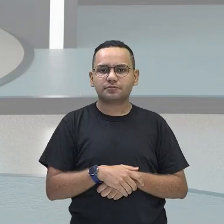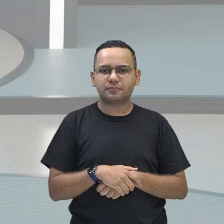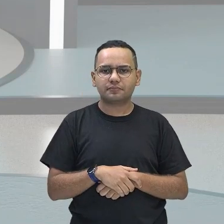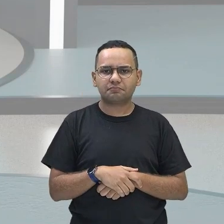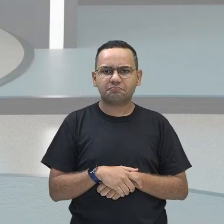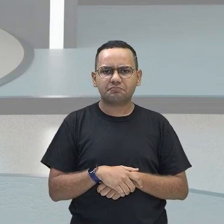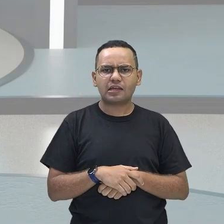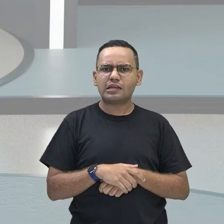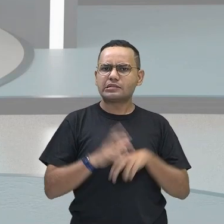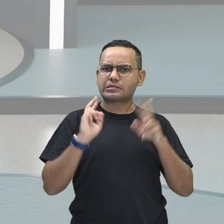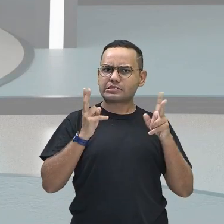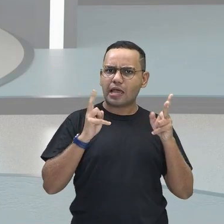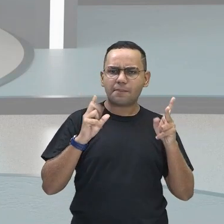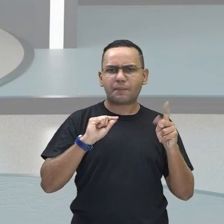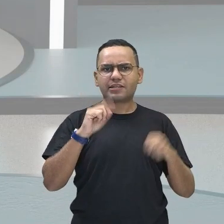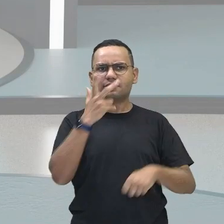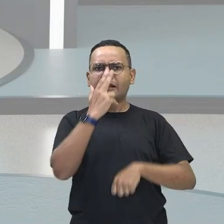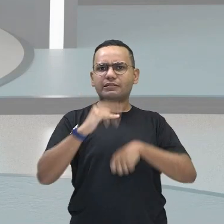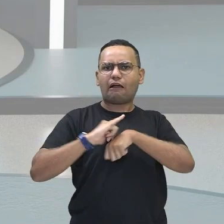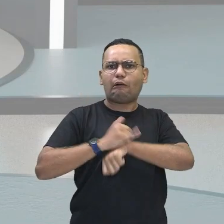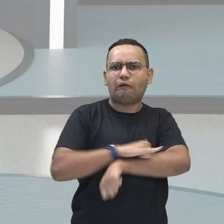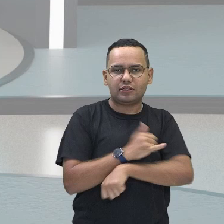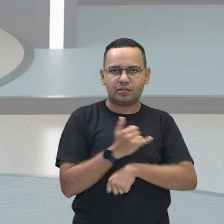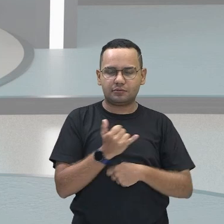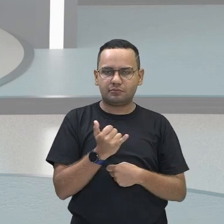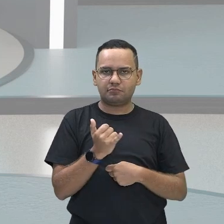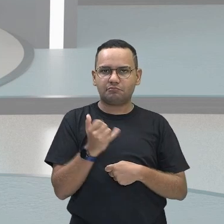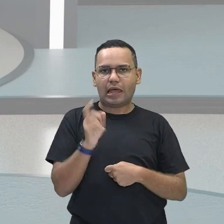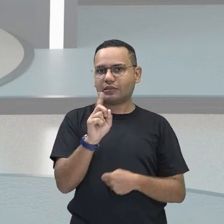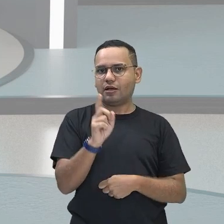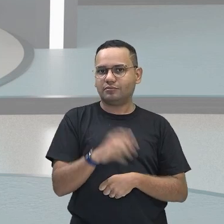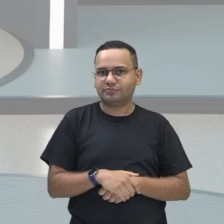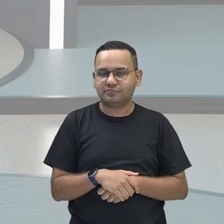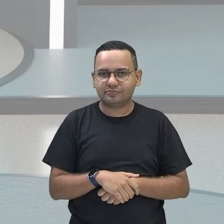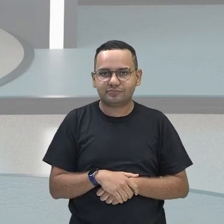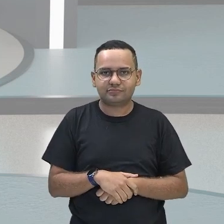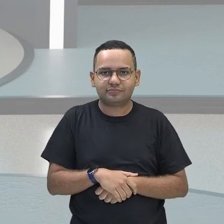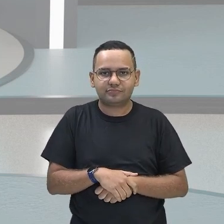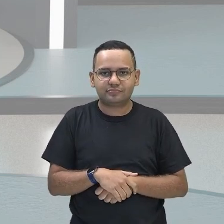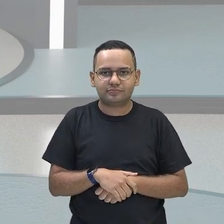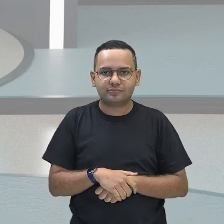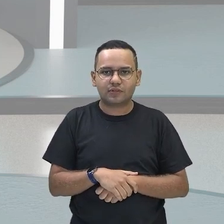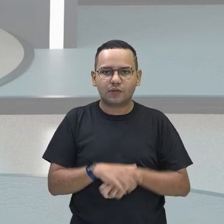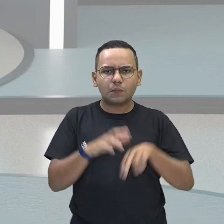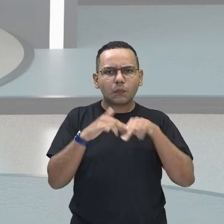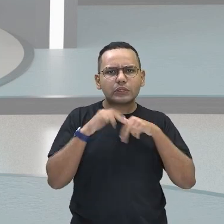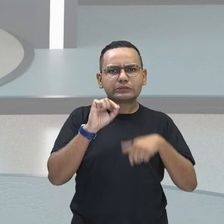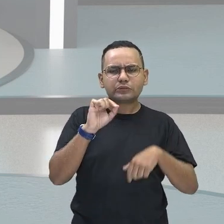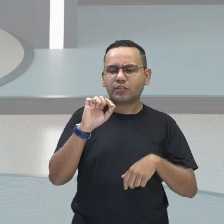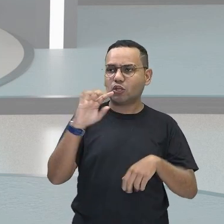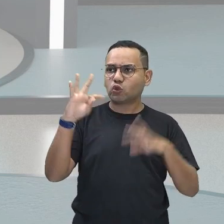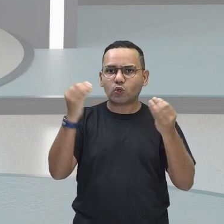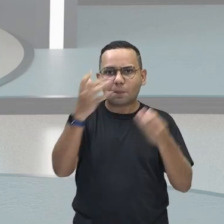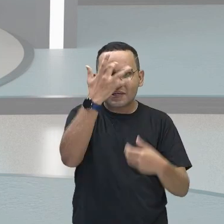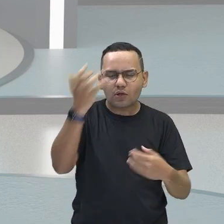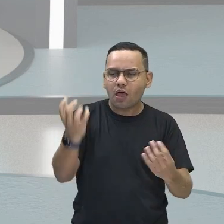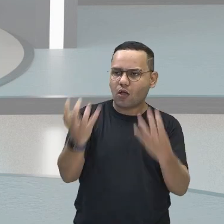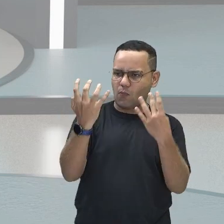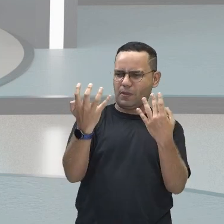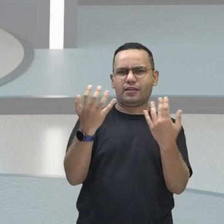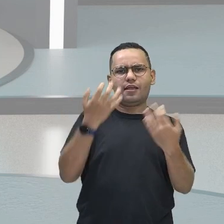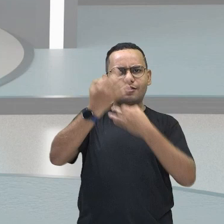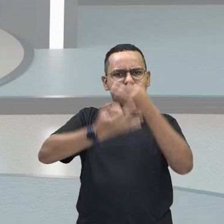elevado ele nunca está com o peso adequado por mais que todo mundo ao redor Vai olar não você está bem Você está